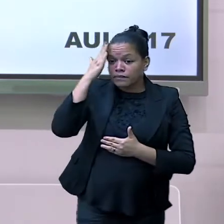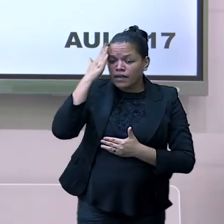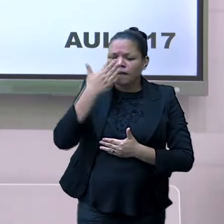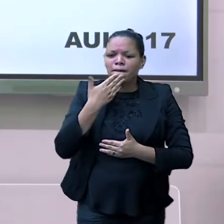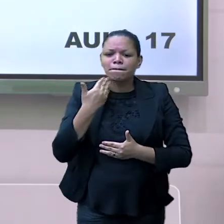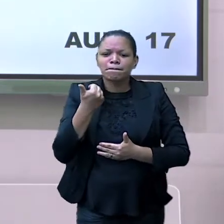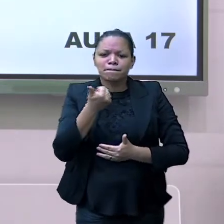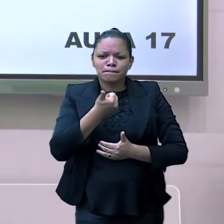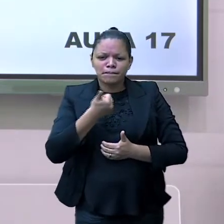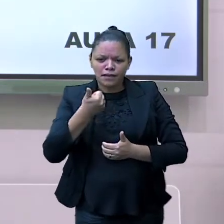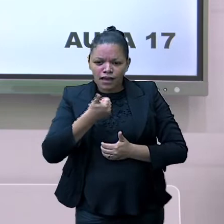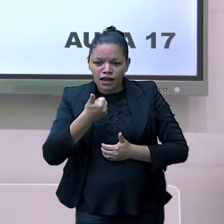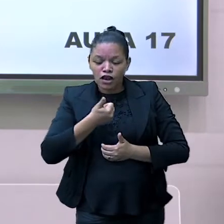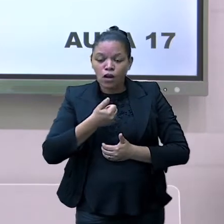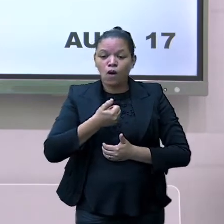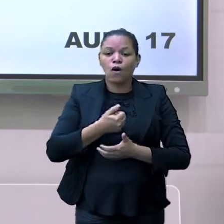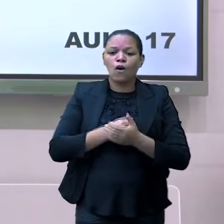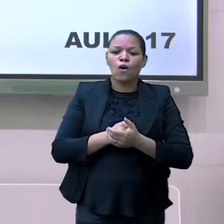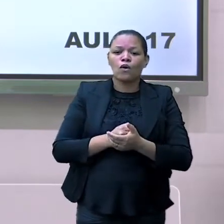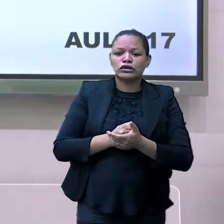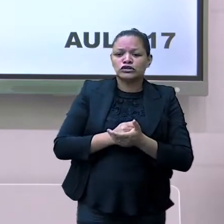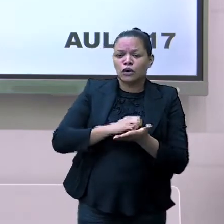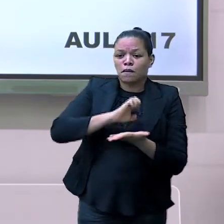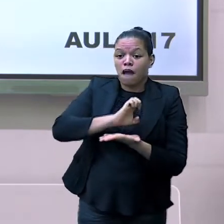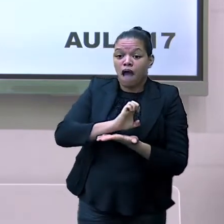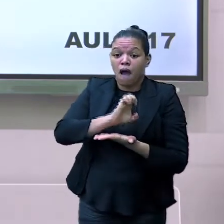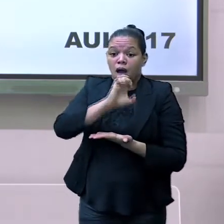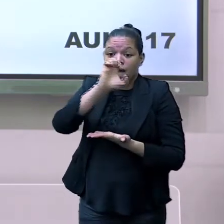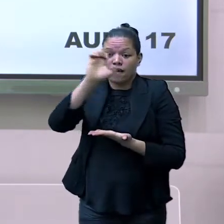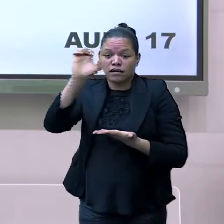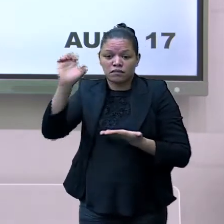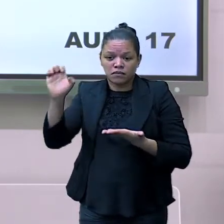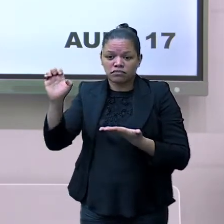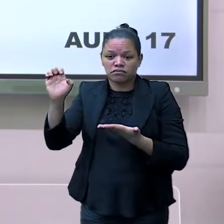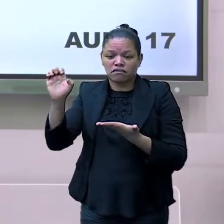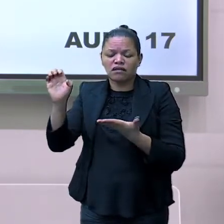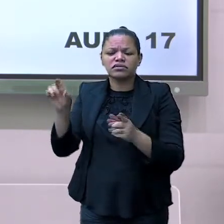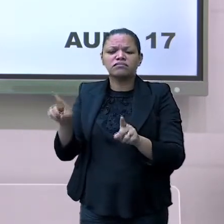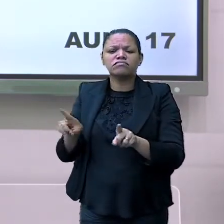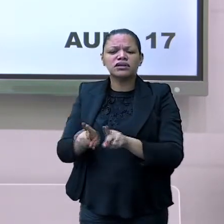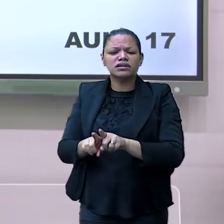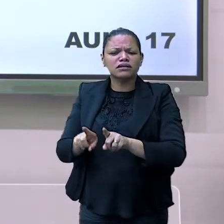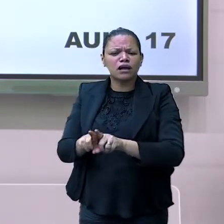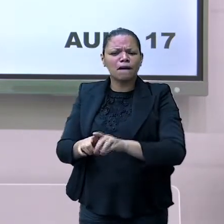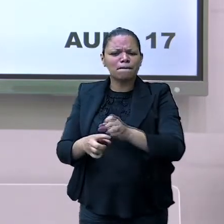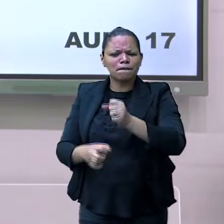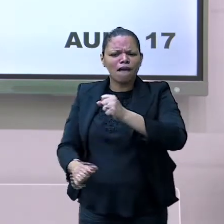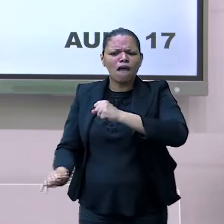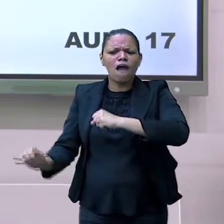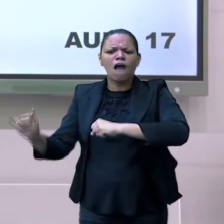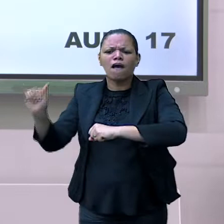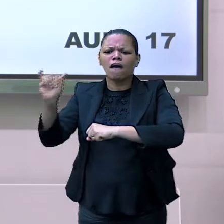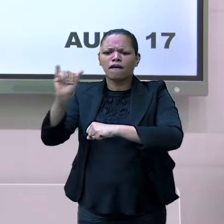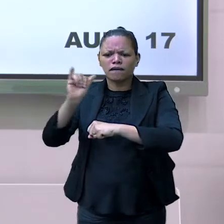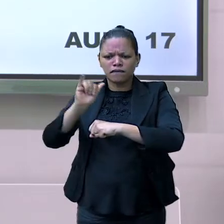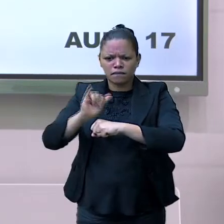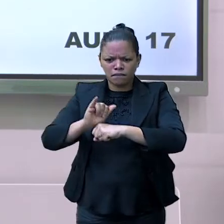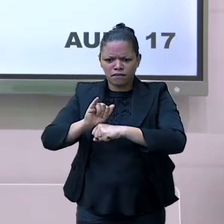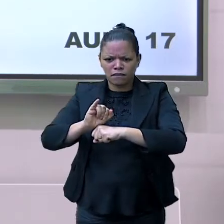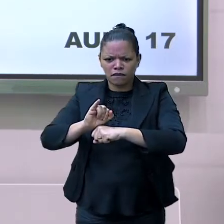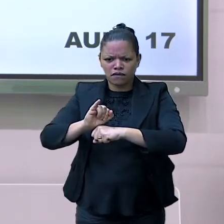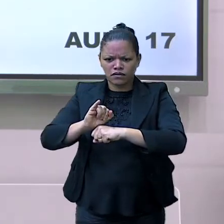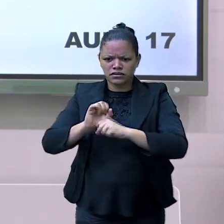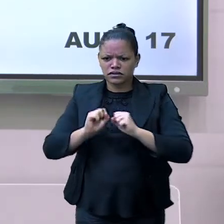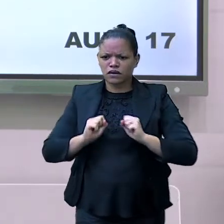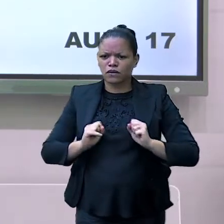exportação como a importação está dentro de uma atividade econômica de qualquer um dos países. Mas falando especificamente